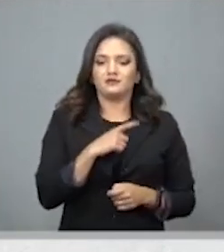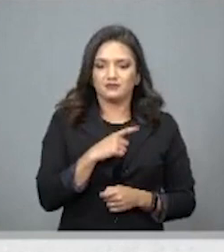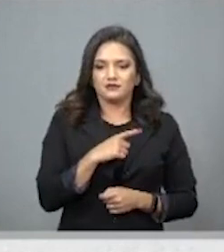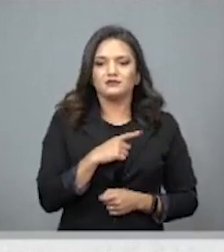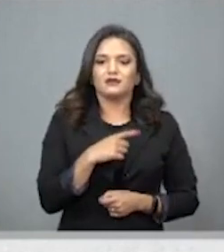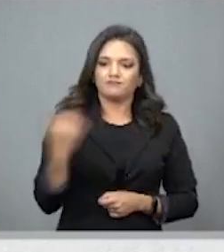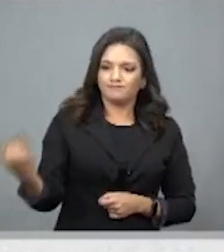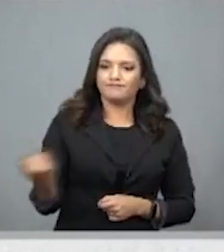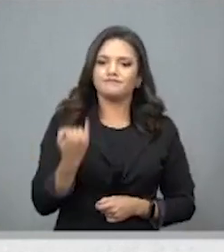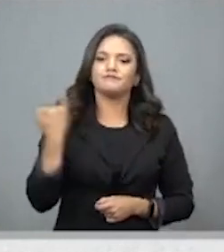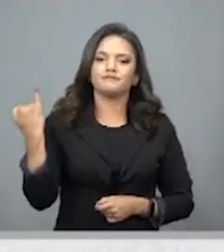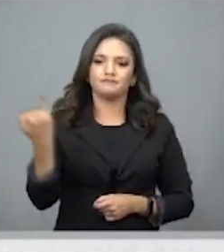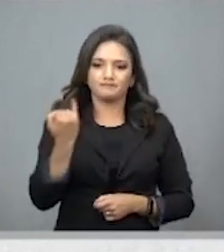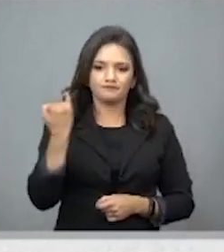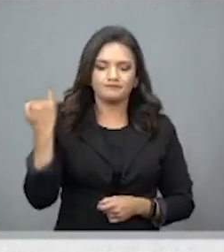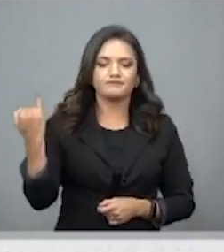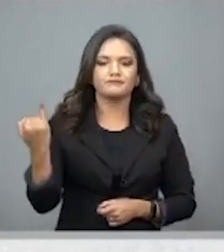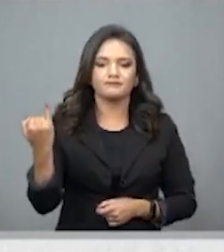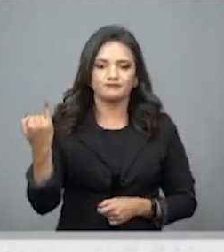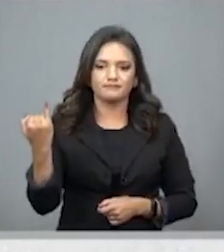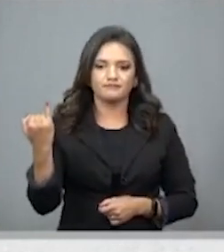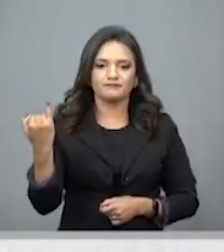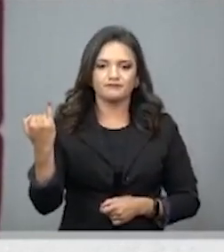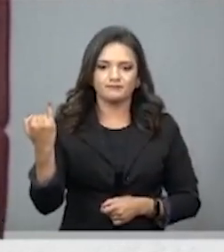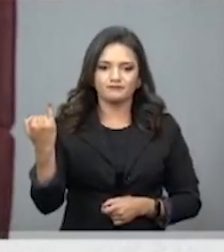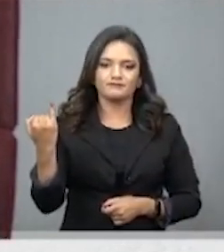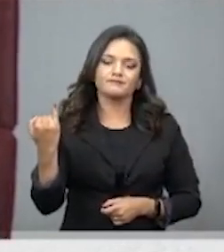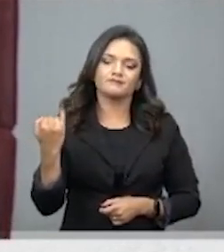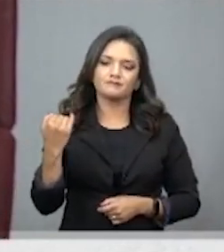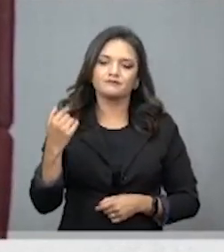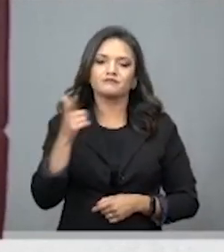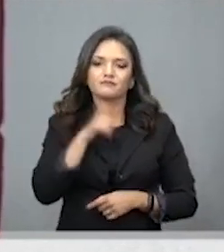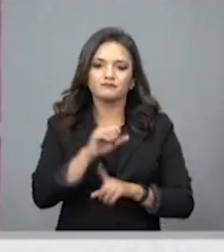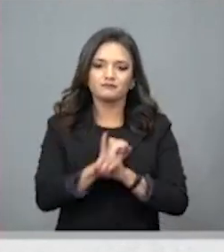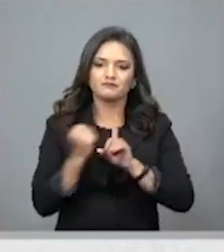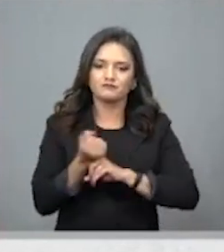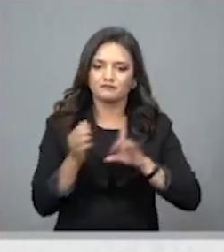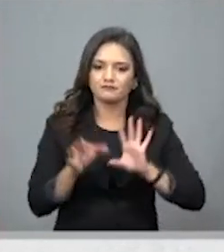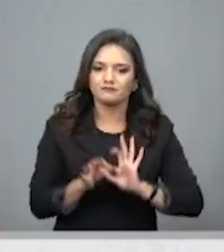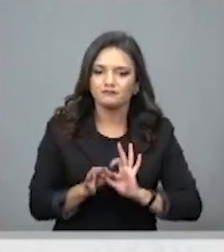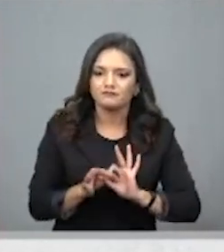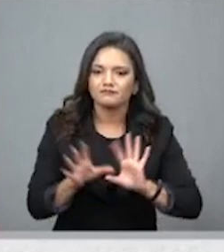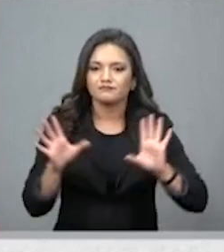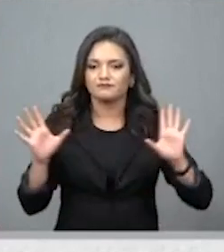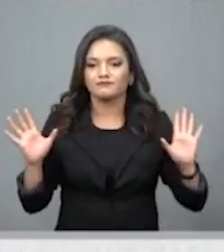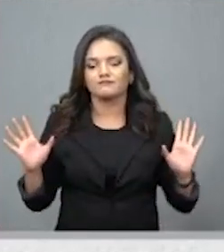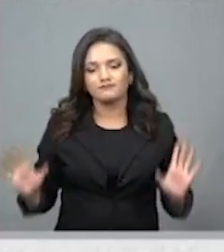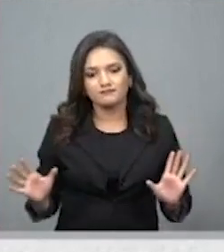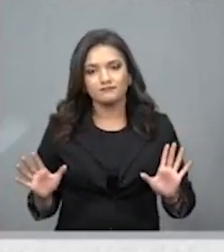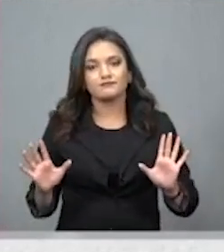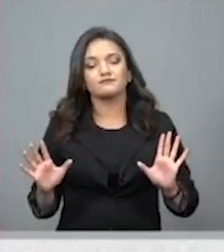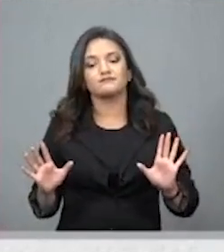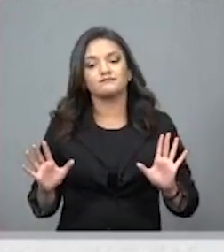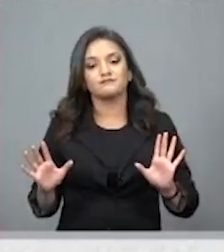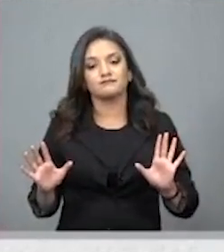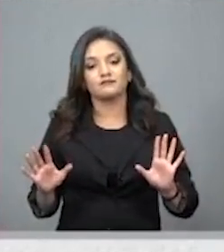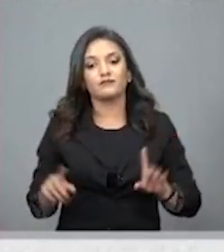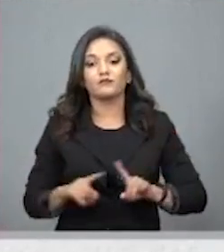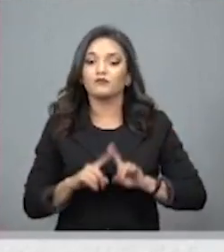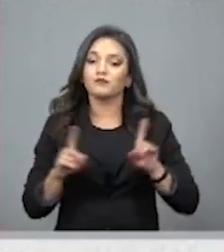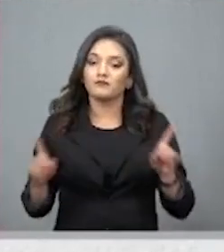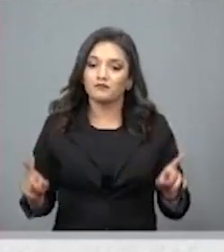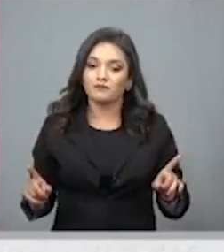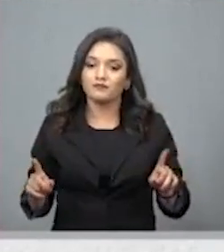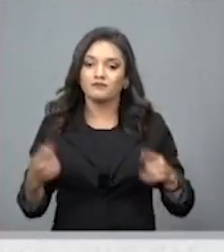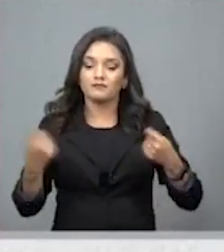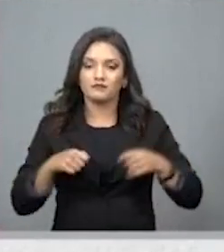é muito importante para a criação de uma sociedade livre de uma sociedade aberta mais com o ambiente